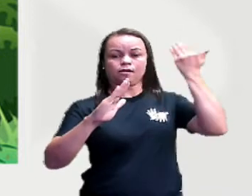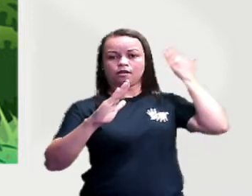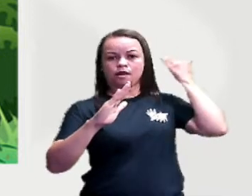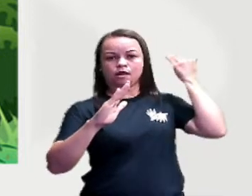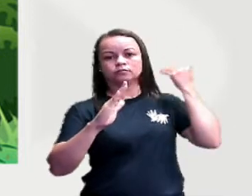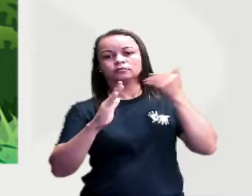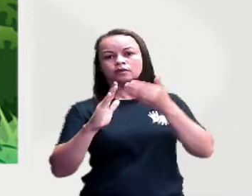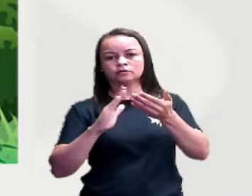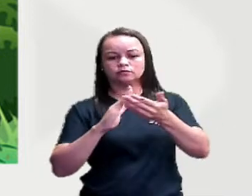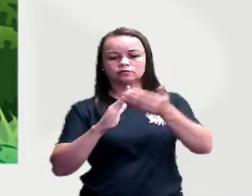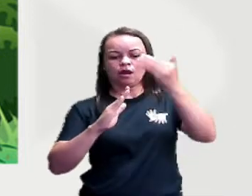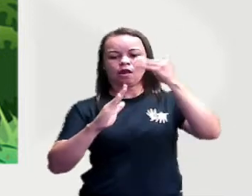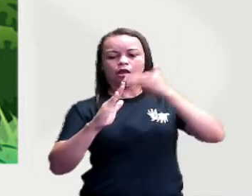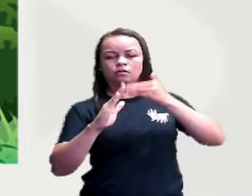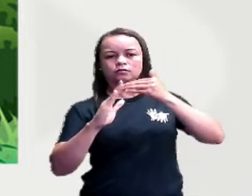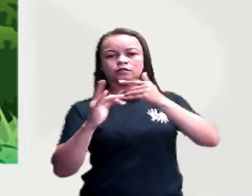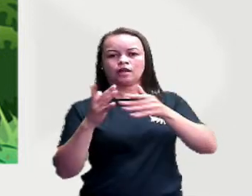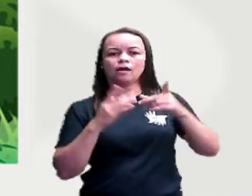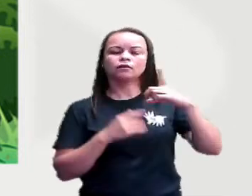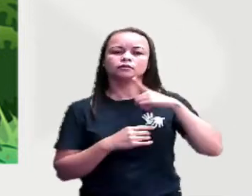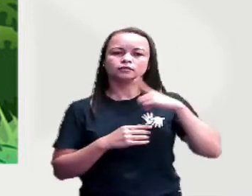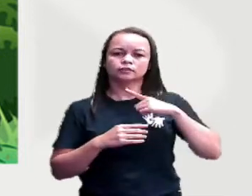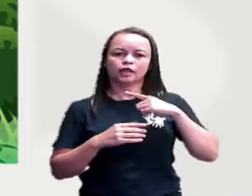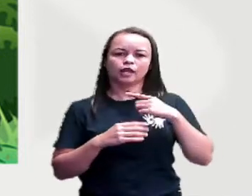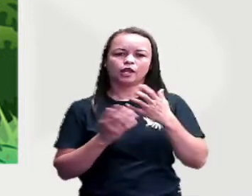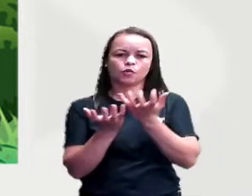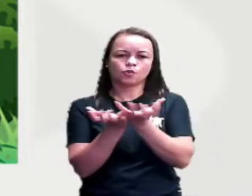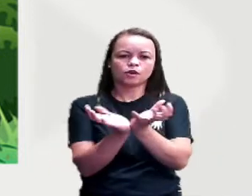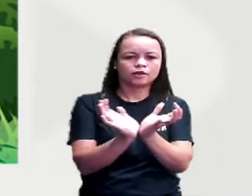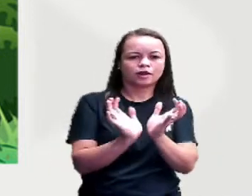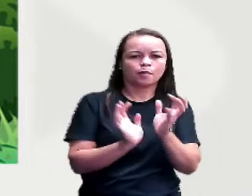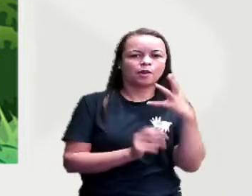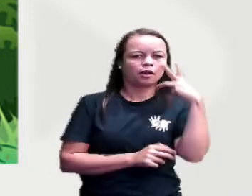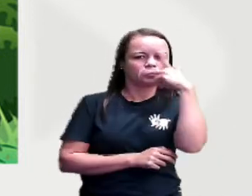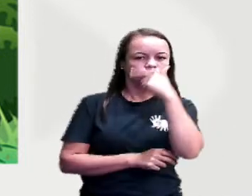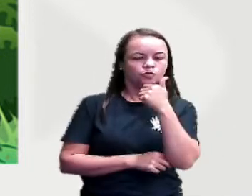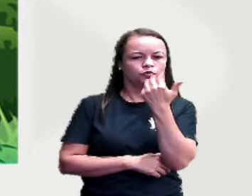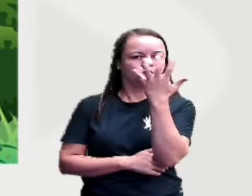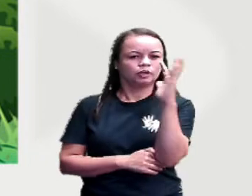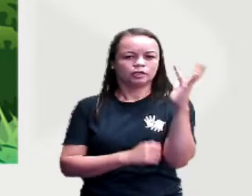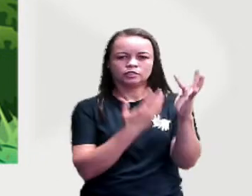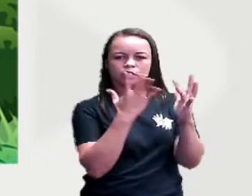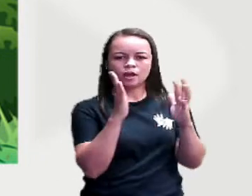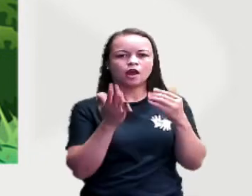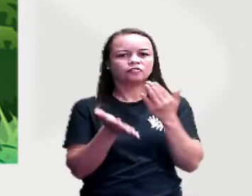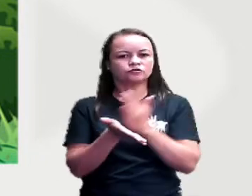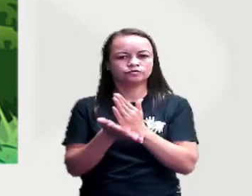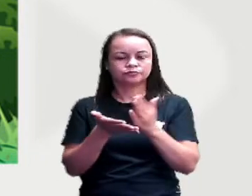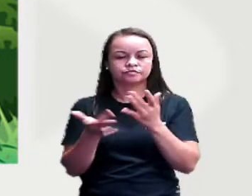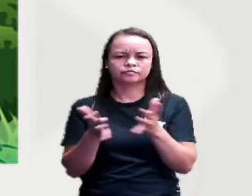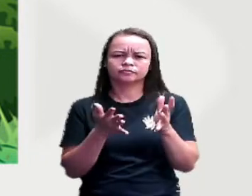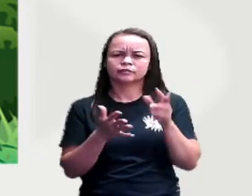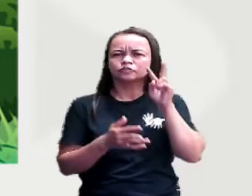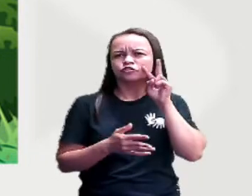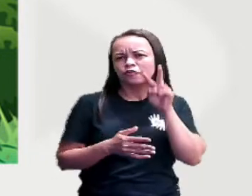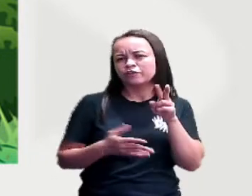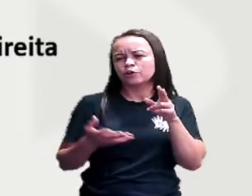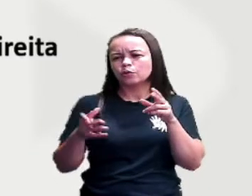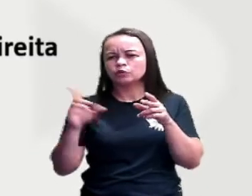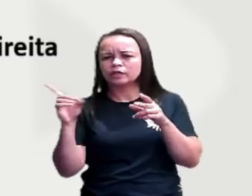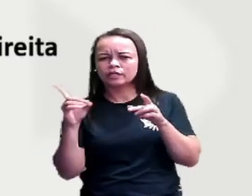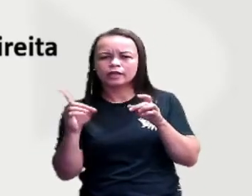ali, ó, um gramado lindo e algumas árvores. Então a gente já revisou aí direita, esquerda, frente,